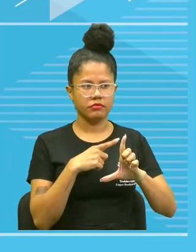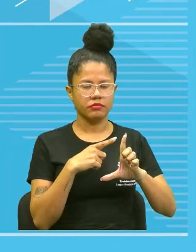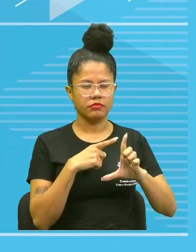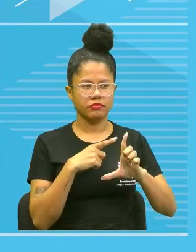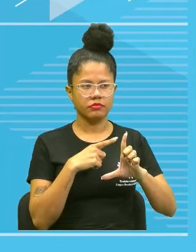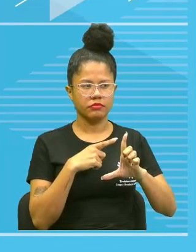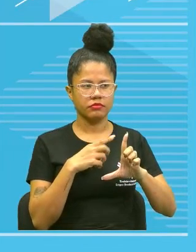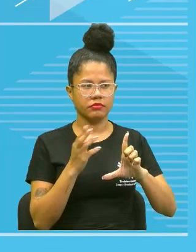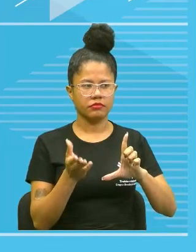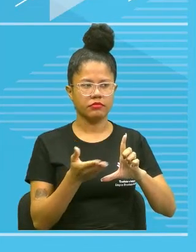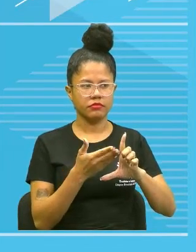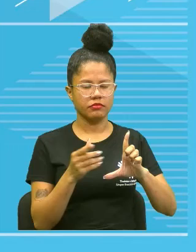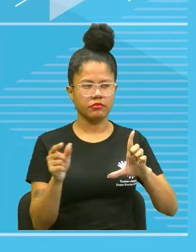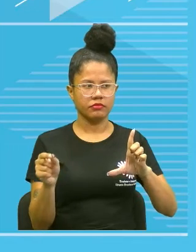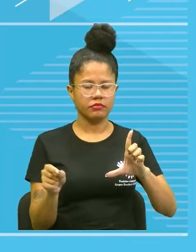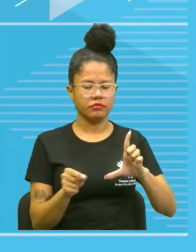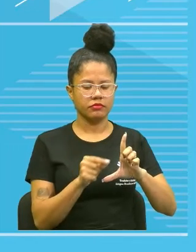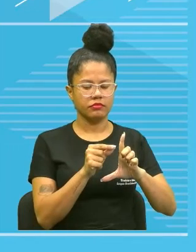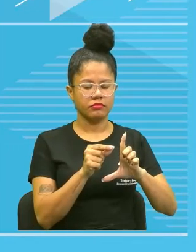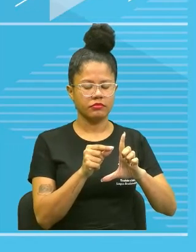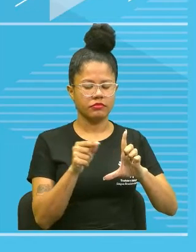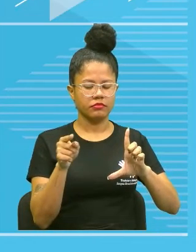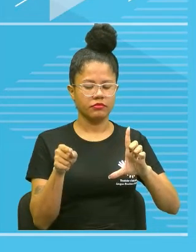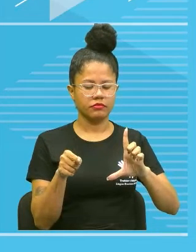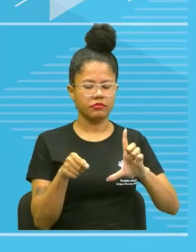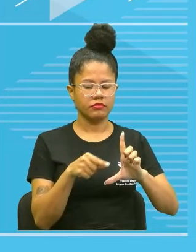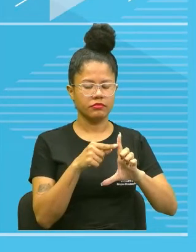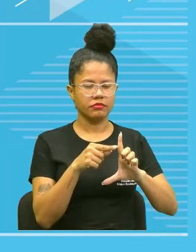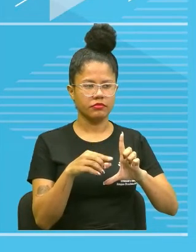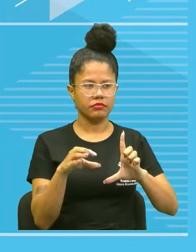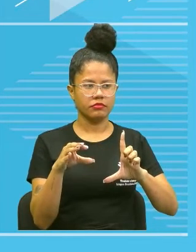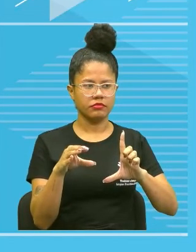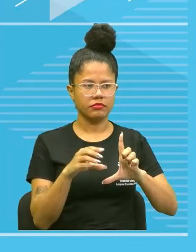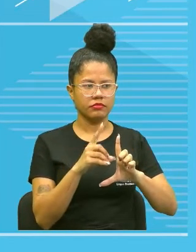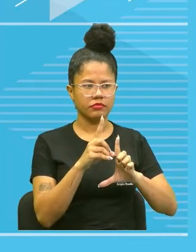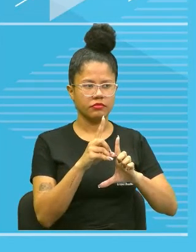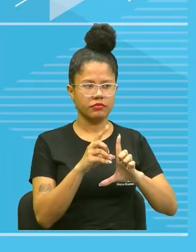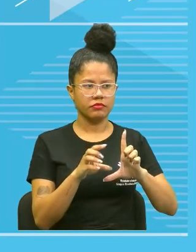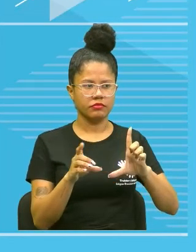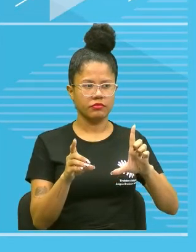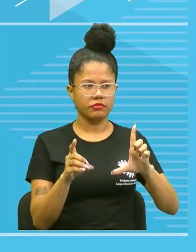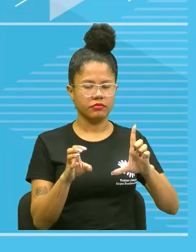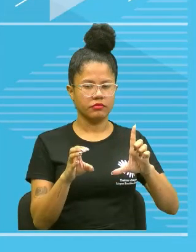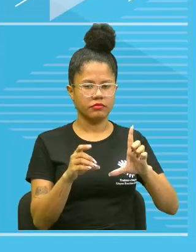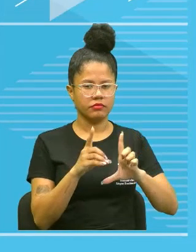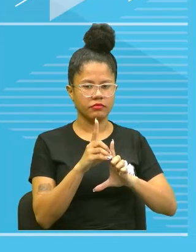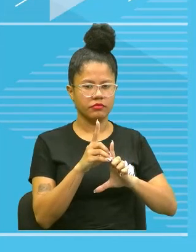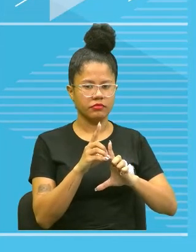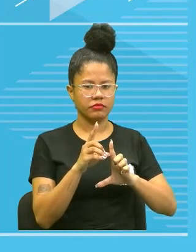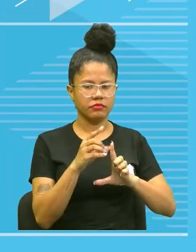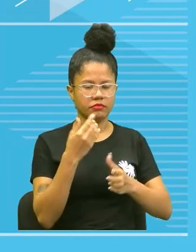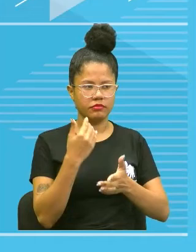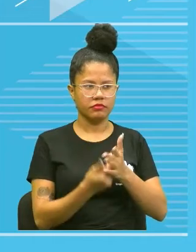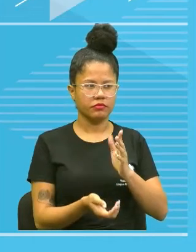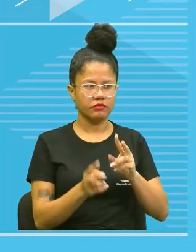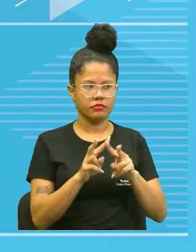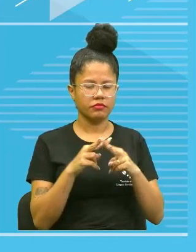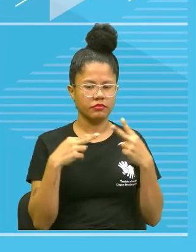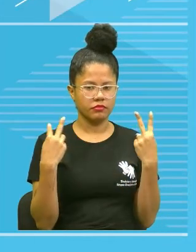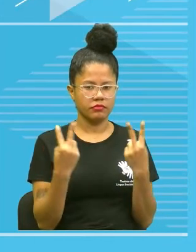compressão isotérmica. Percebam a quantidade de volume que esse cara perdeu. O cara estava aqui no ponto C de boas e foi jogado lá para o